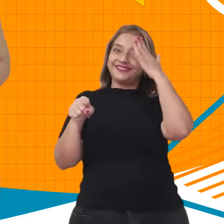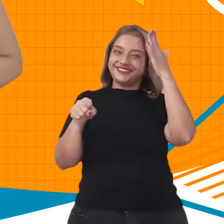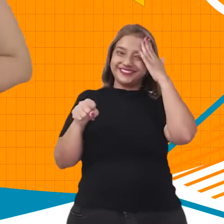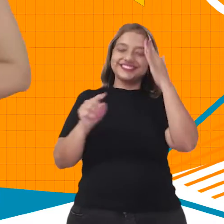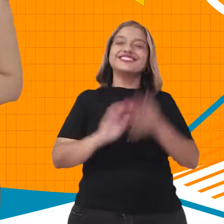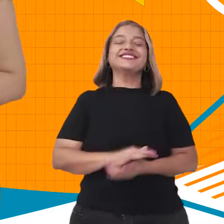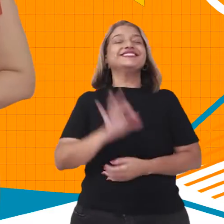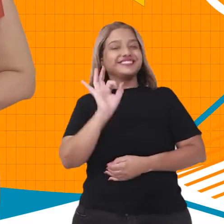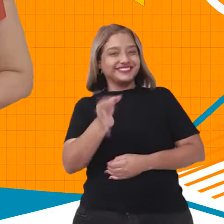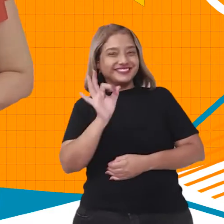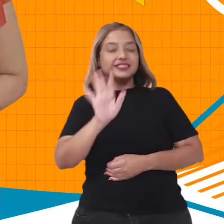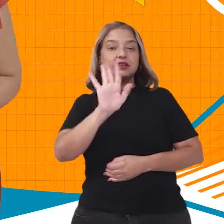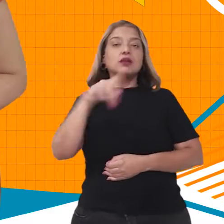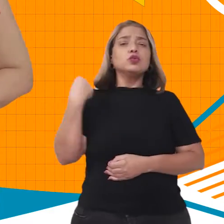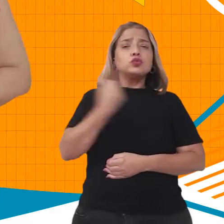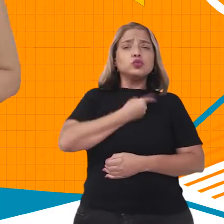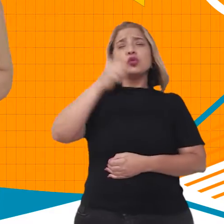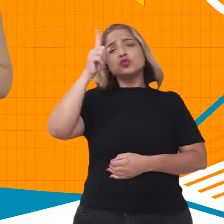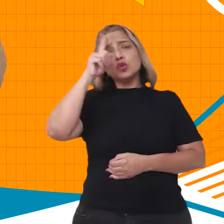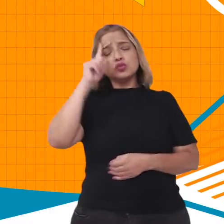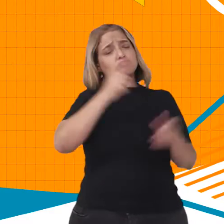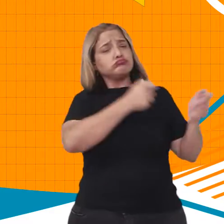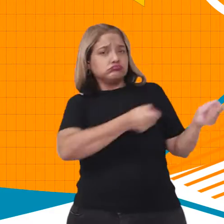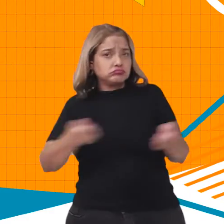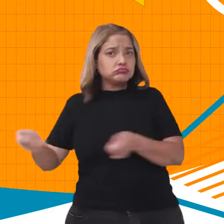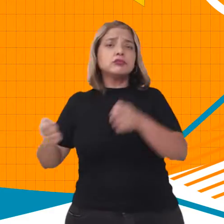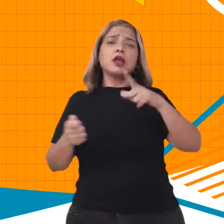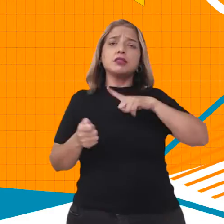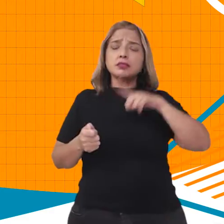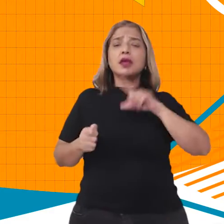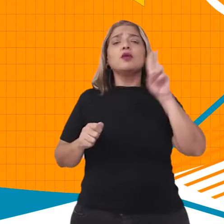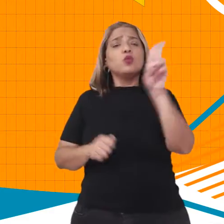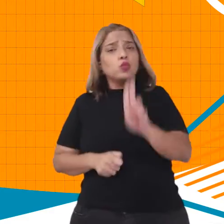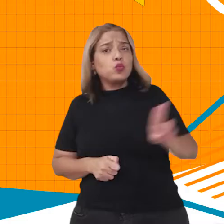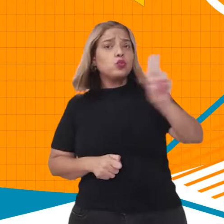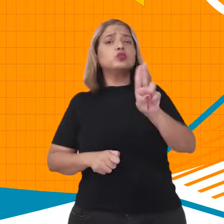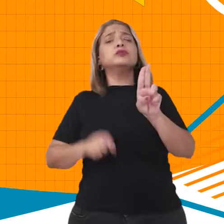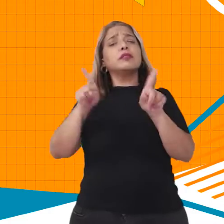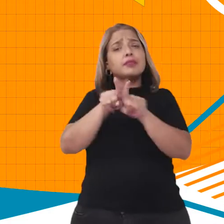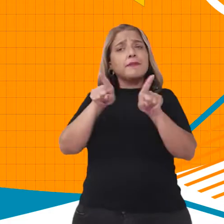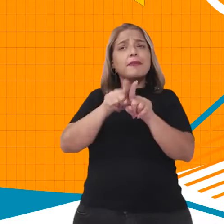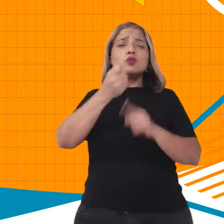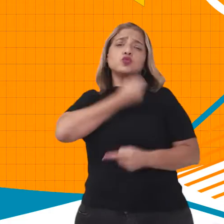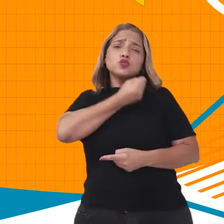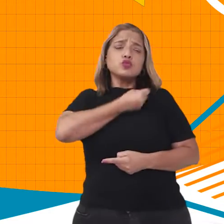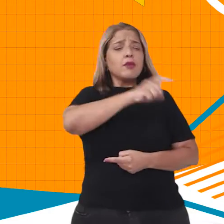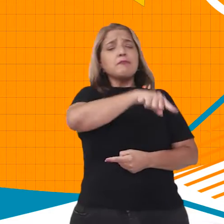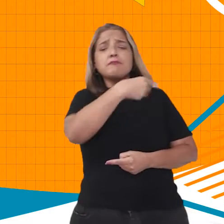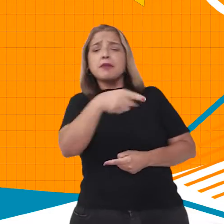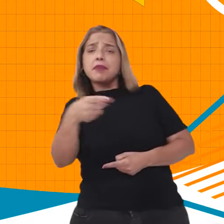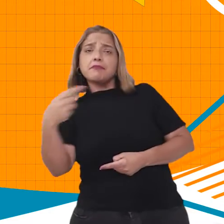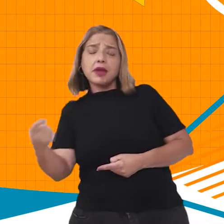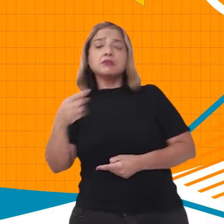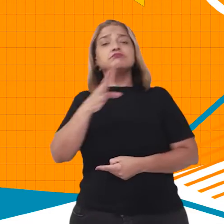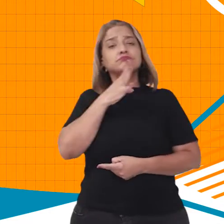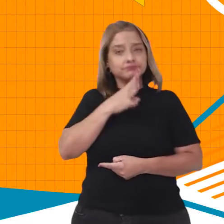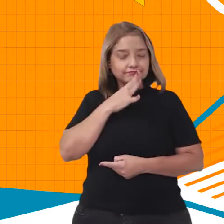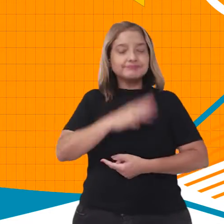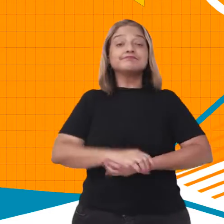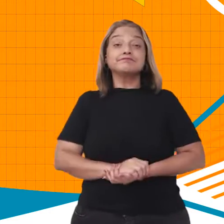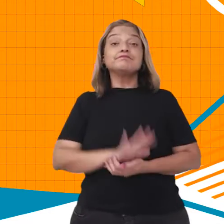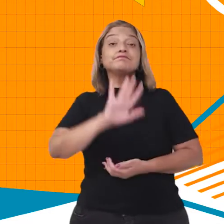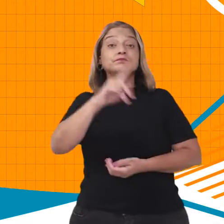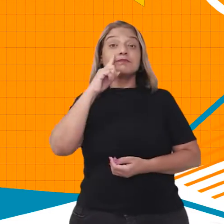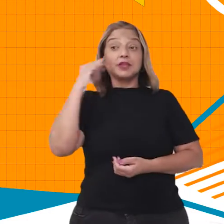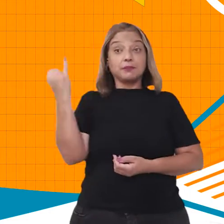E em nosso cotidiano temos muitas situações em que usamos sequências numéricas recursivas. Daí a